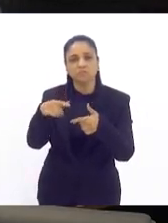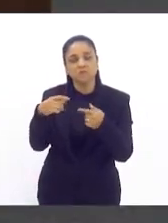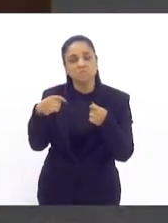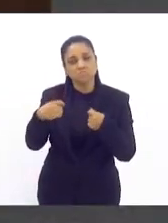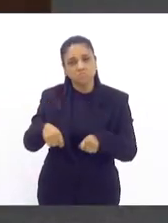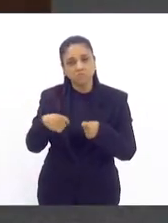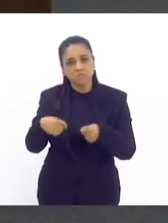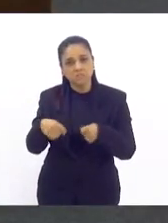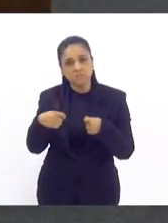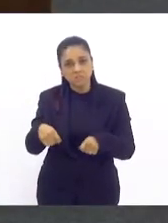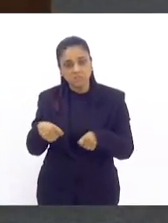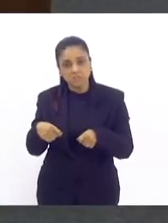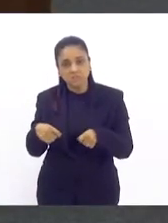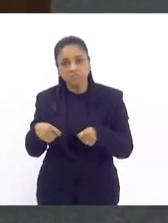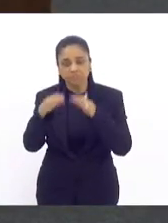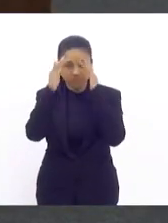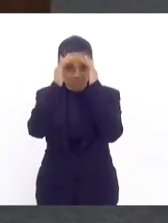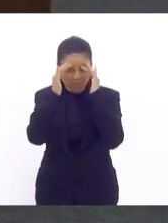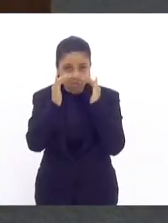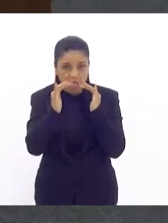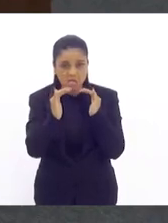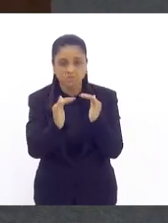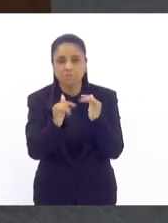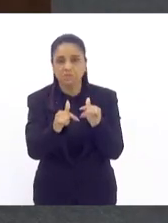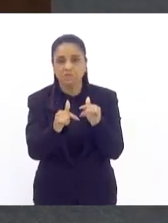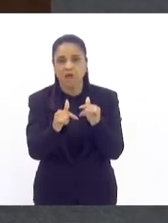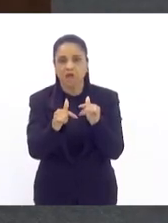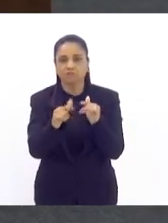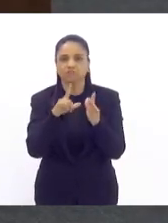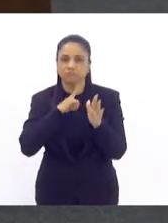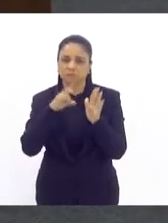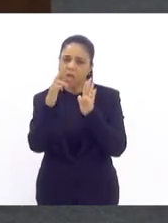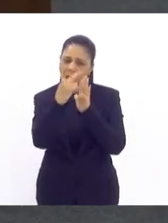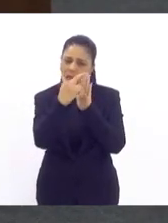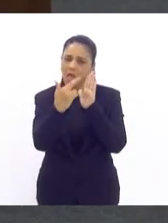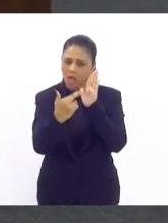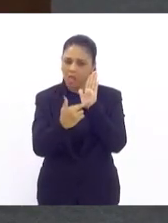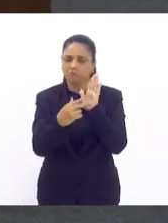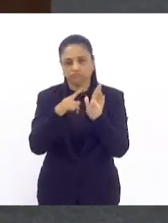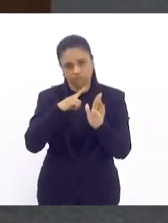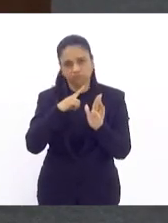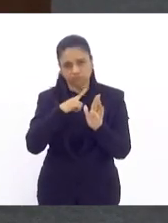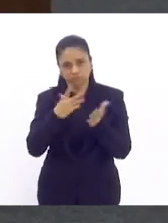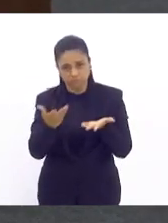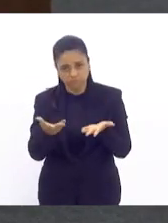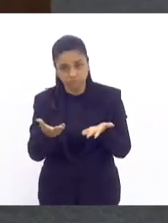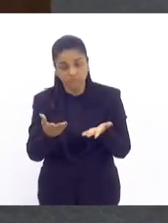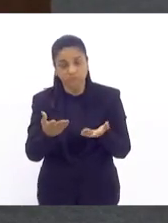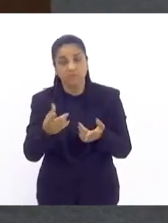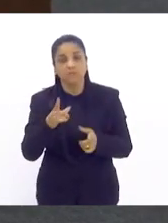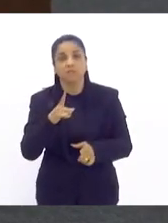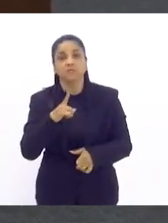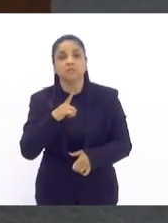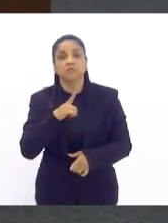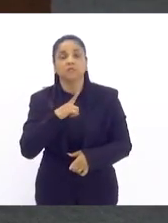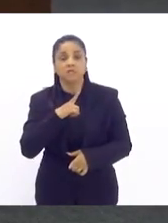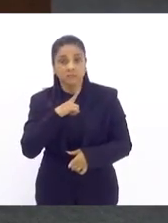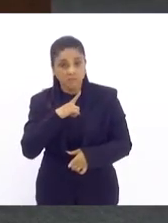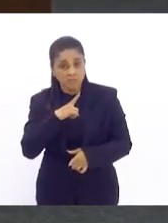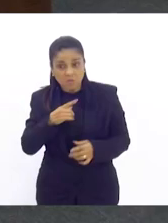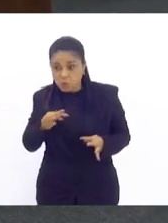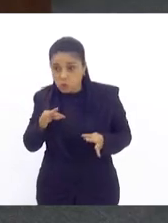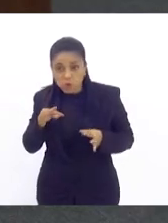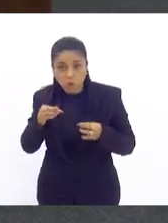para ser respeitado e de se respeitar isso vale para